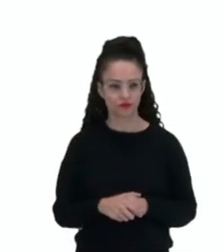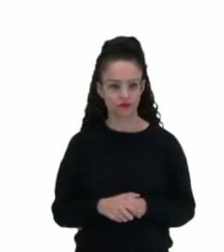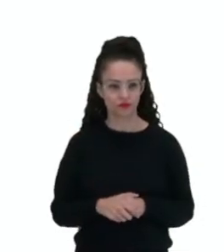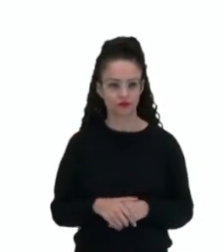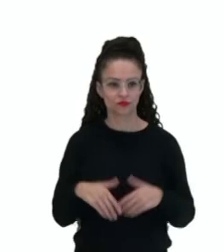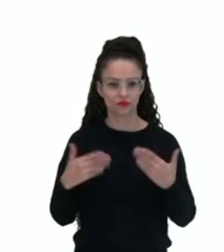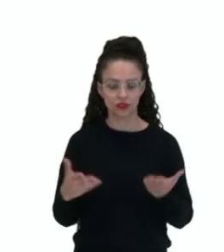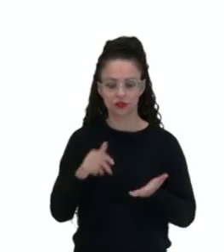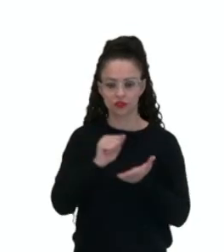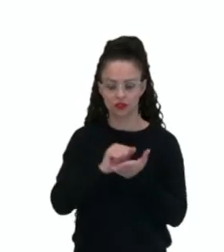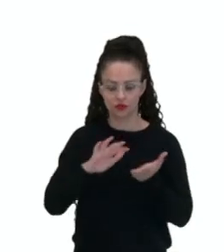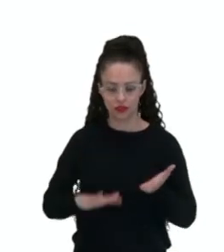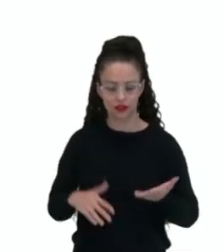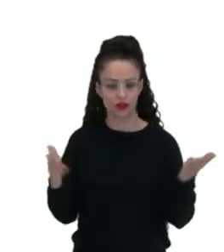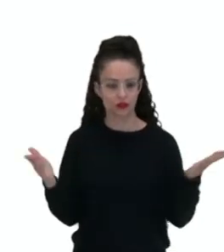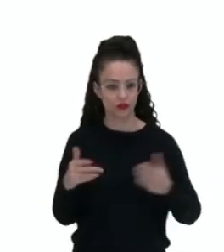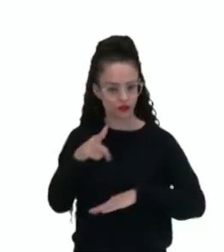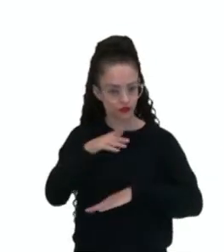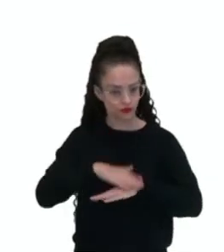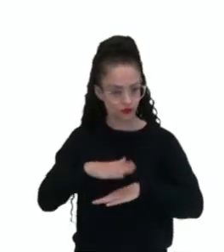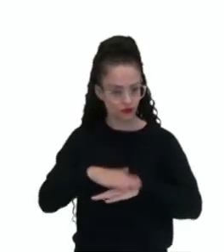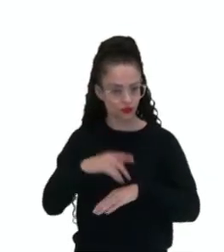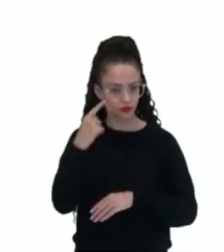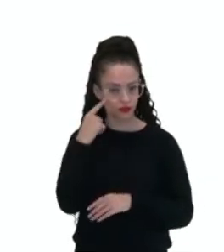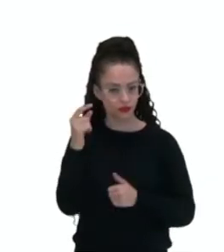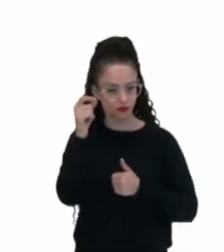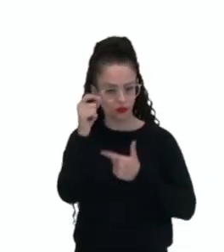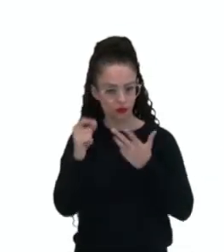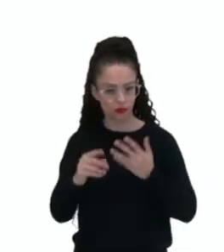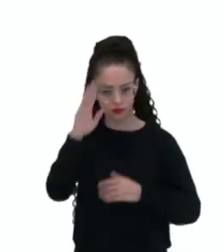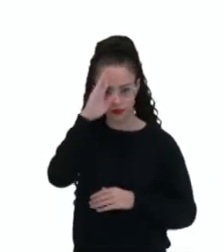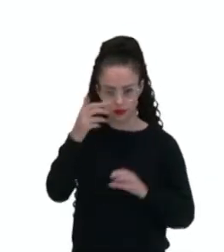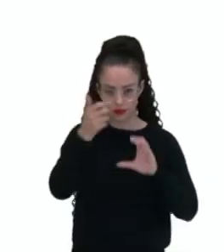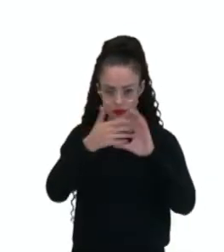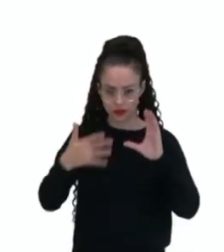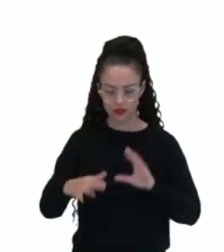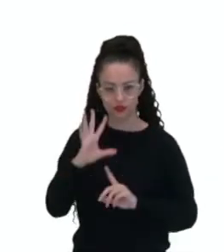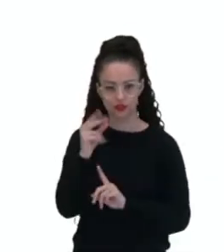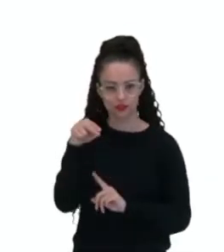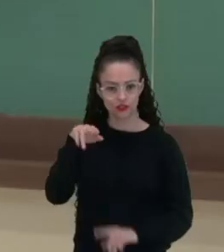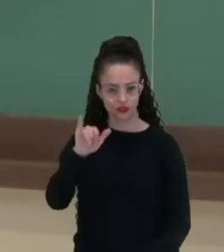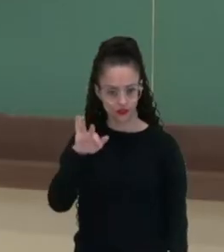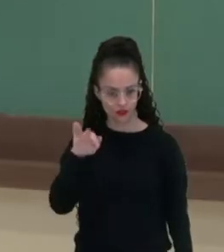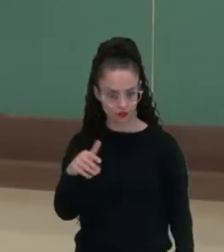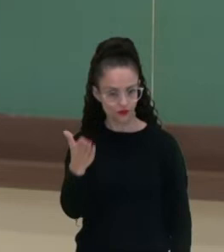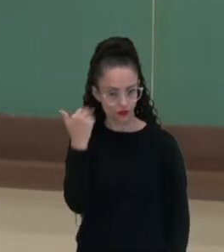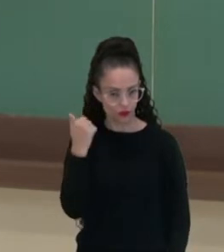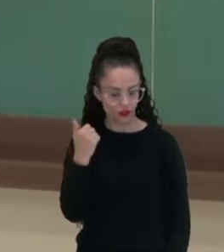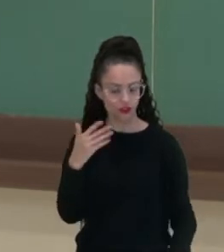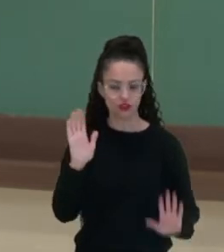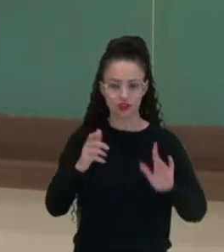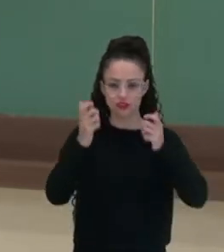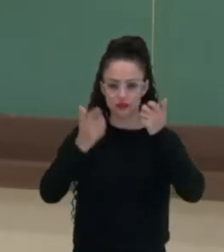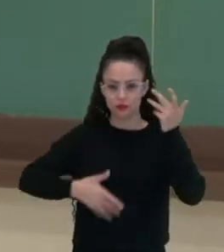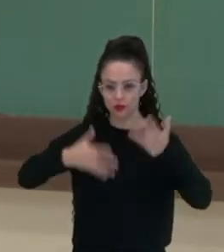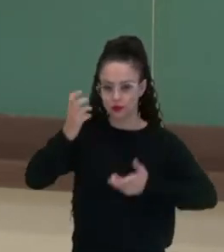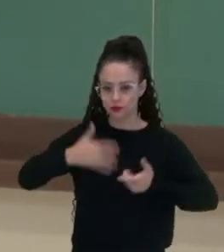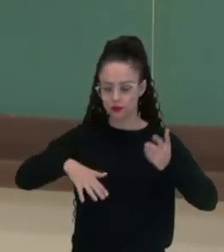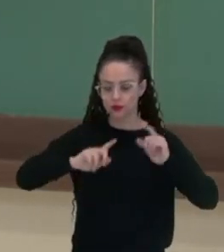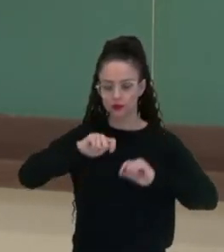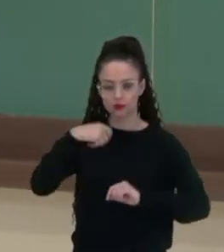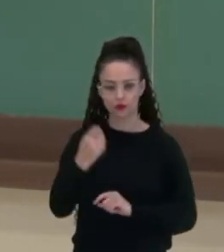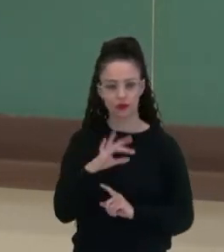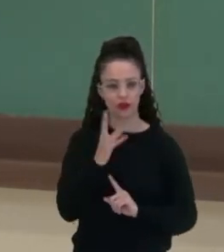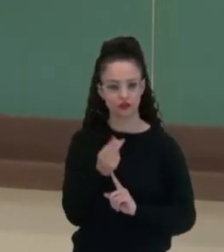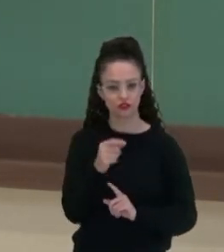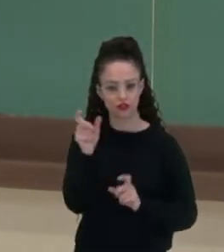Então, atividade. Que tal agora você elencar as principais características da arte naif? E aí, vamos lá? Já que a gente falou mais um pouquinho, trouxe